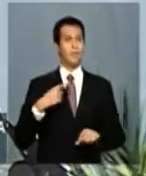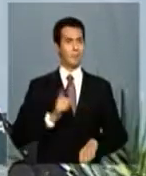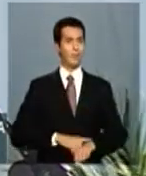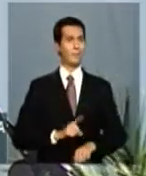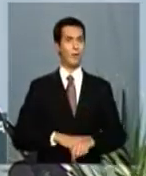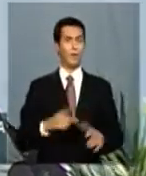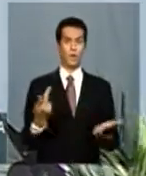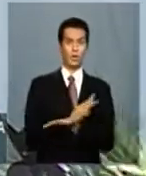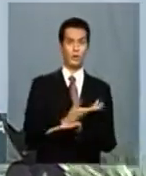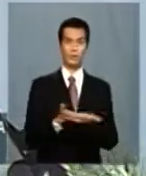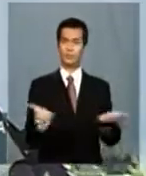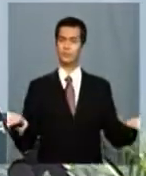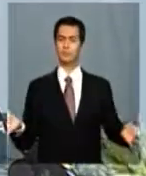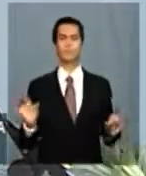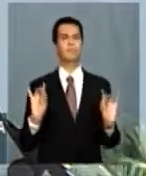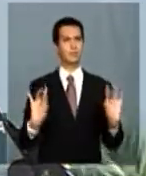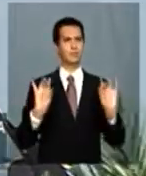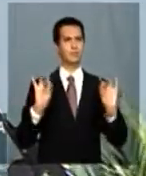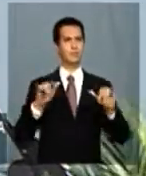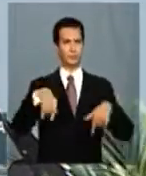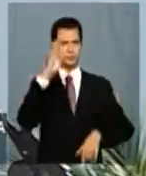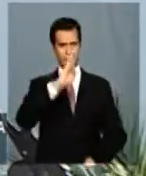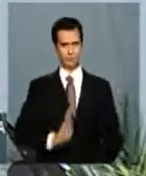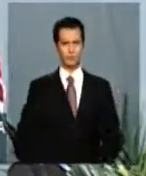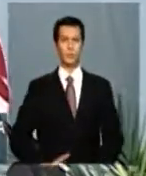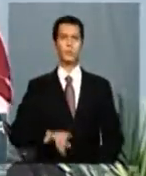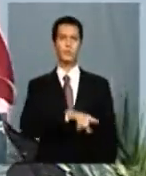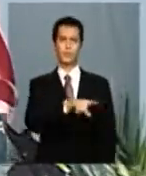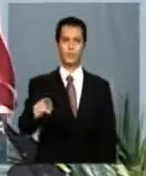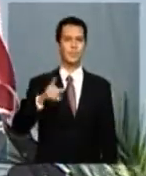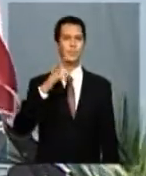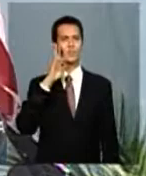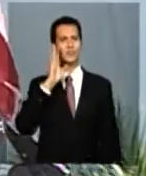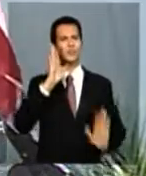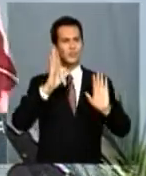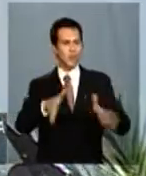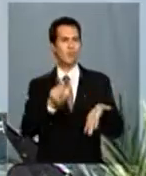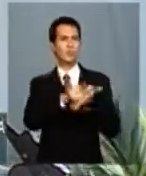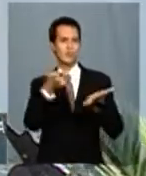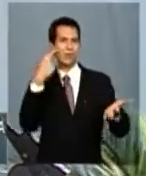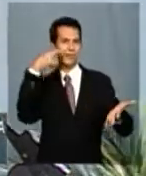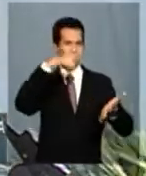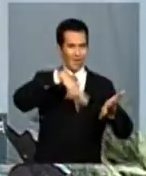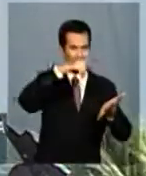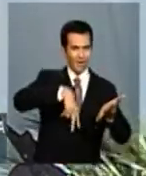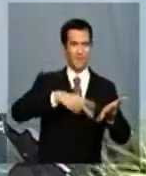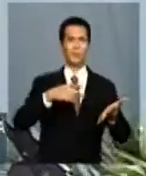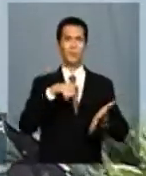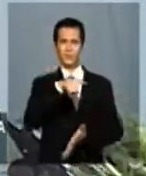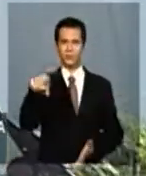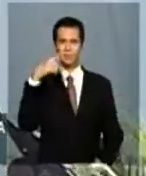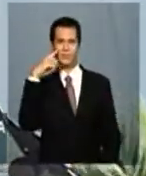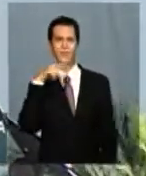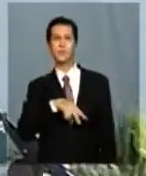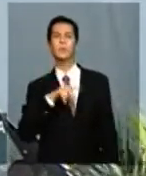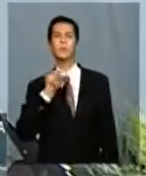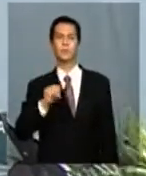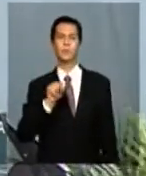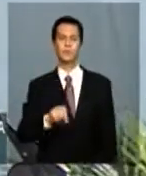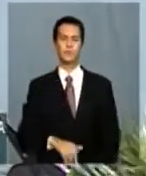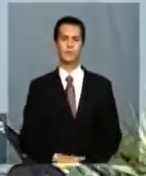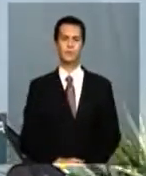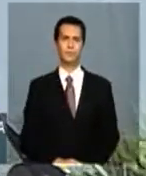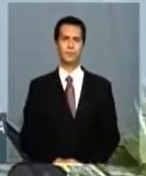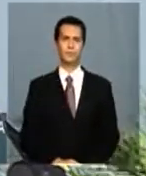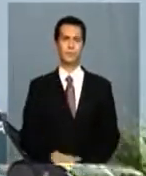especial hoje no Brasil. Vocês devem ter lido os jornais, vocês veem que há